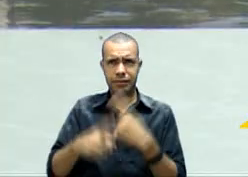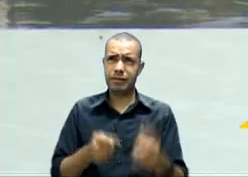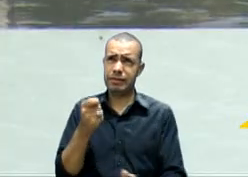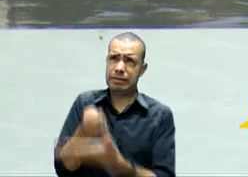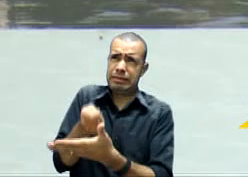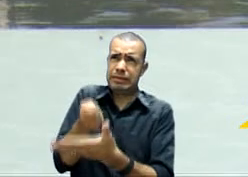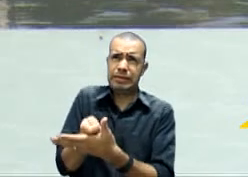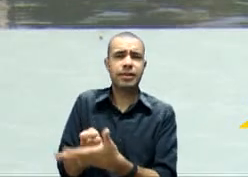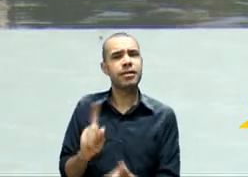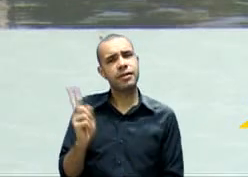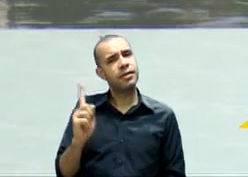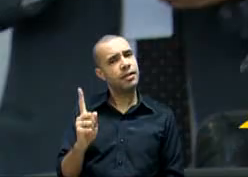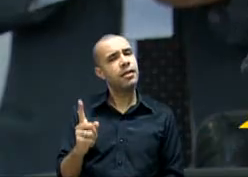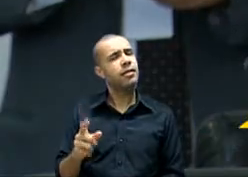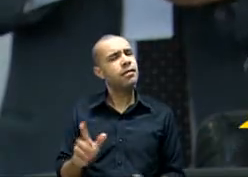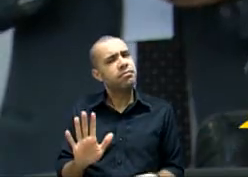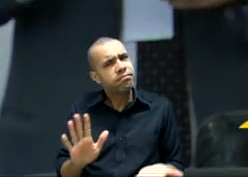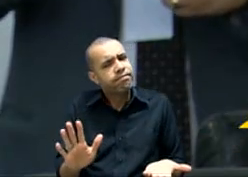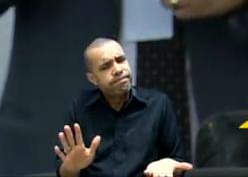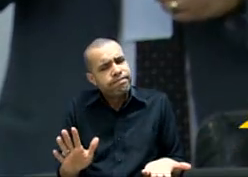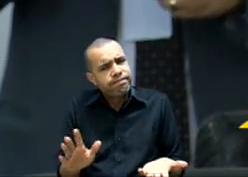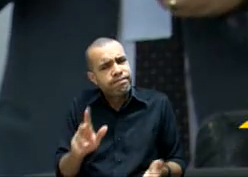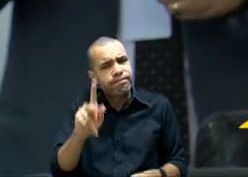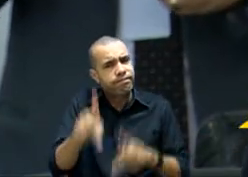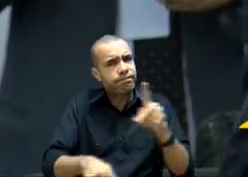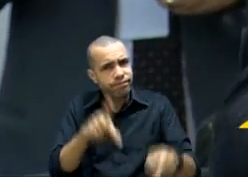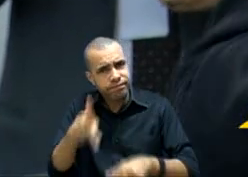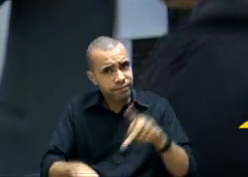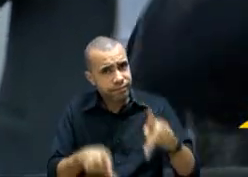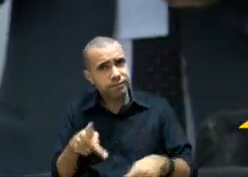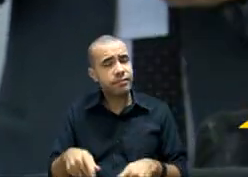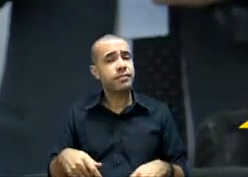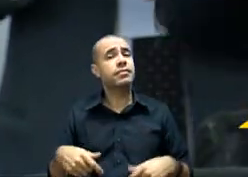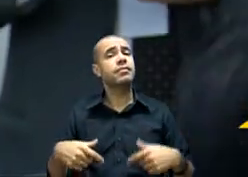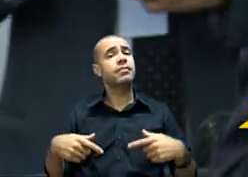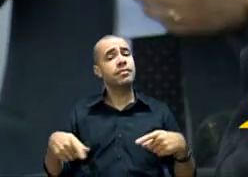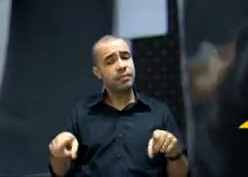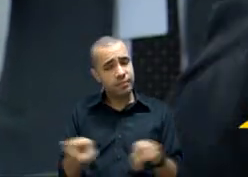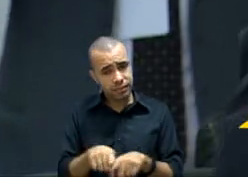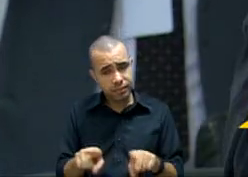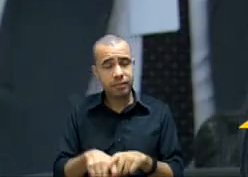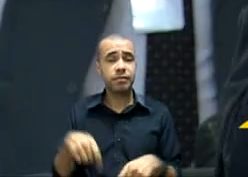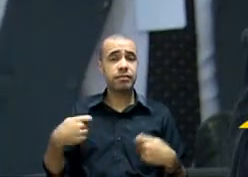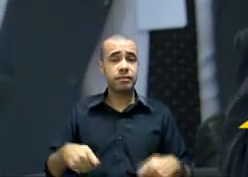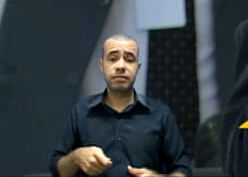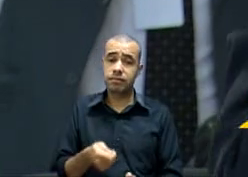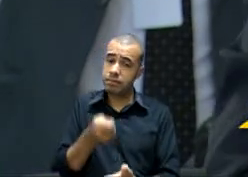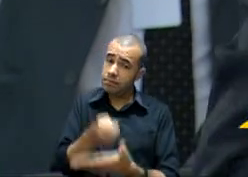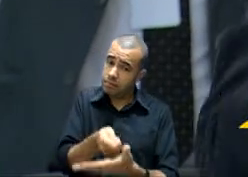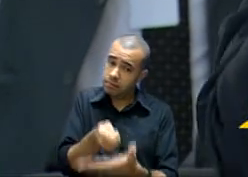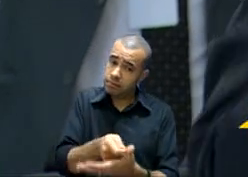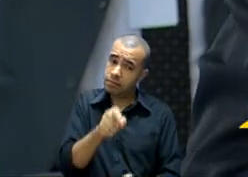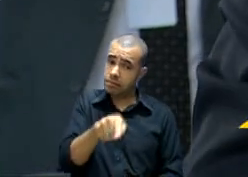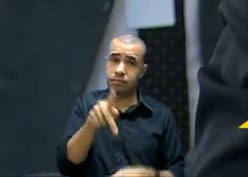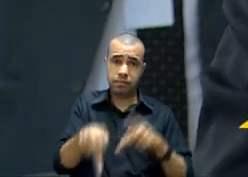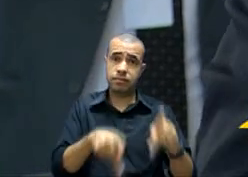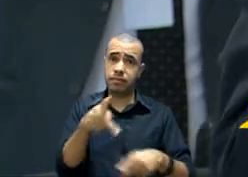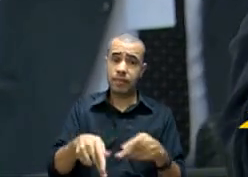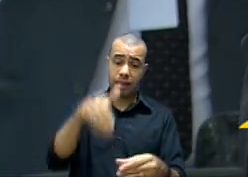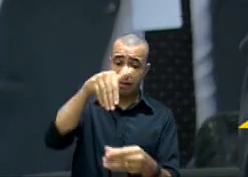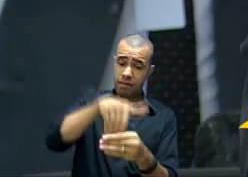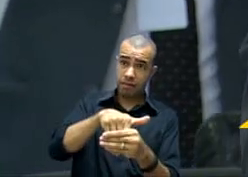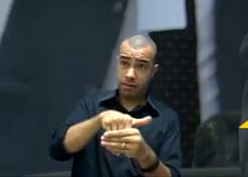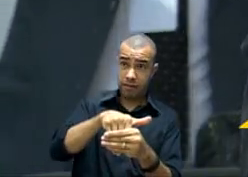da população, que muitas vezes estamos passando por dificuldade. Por quê? Porque os votos que foram para fora não estão trazendo nenhum